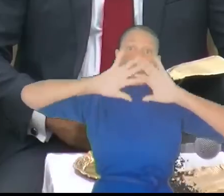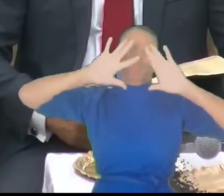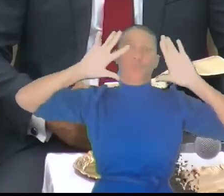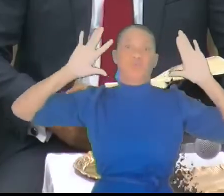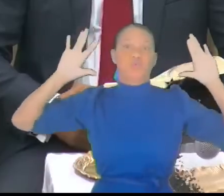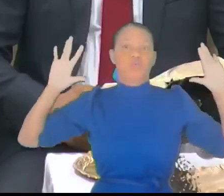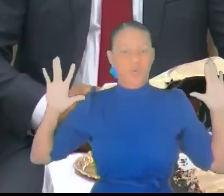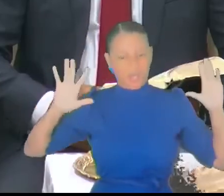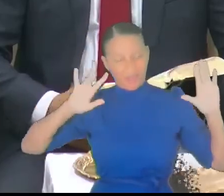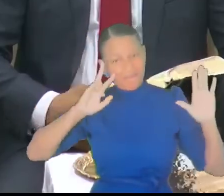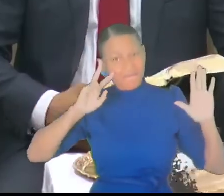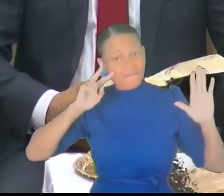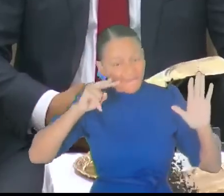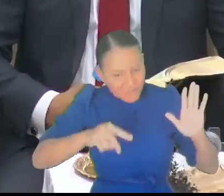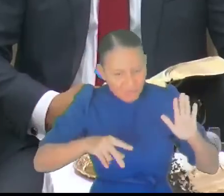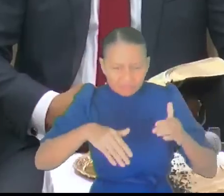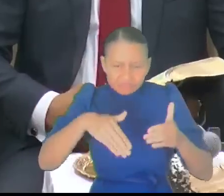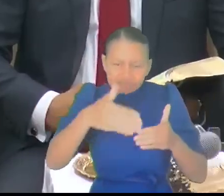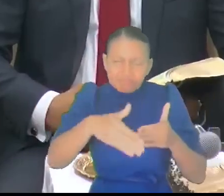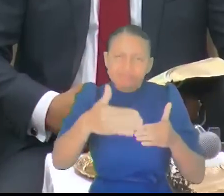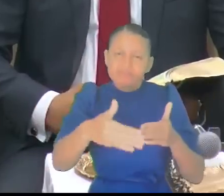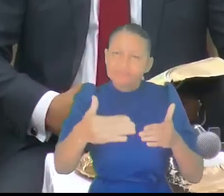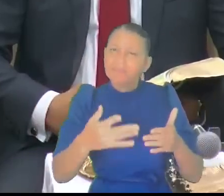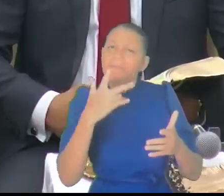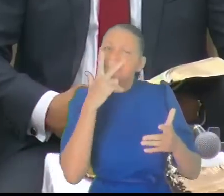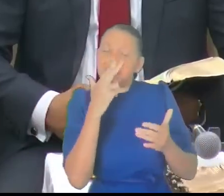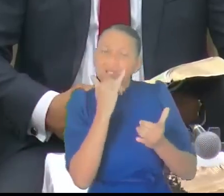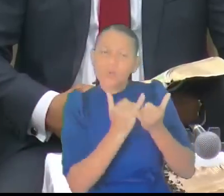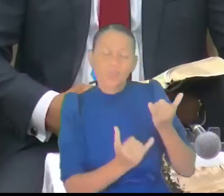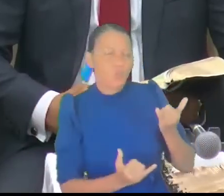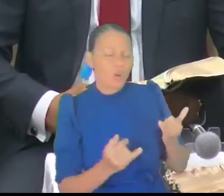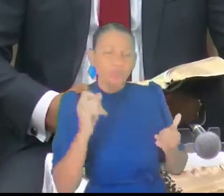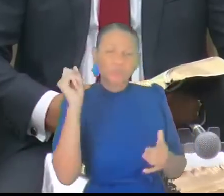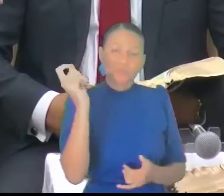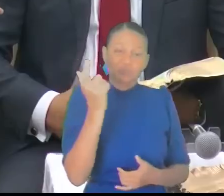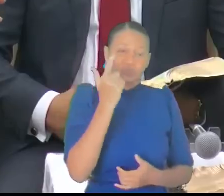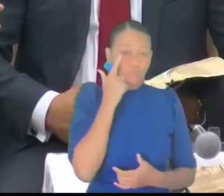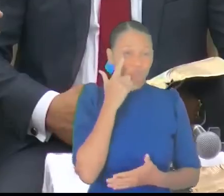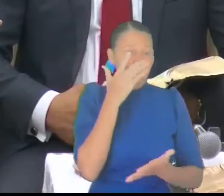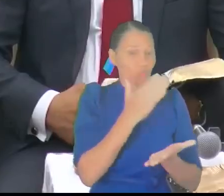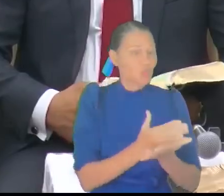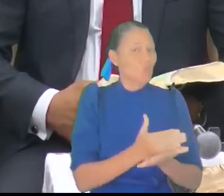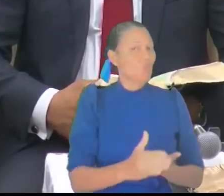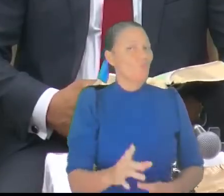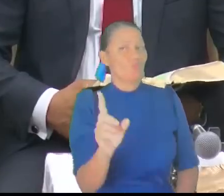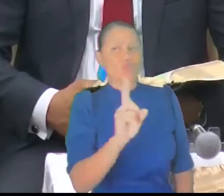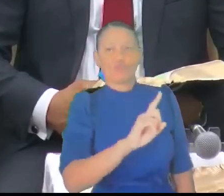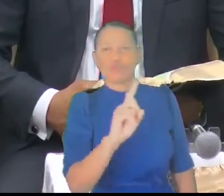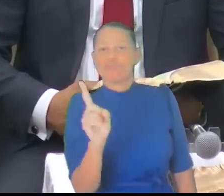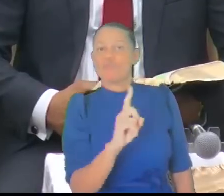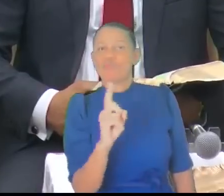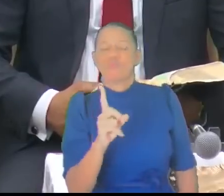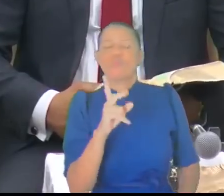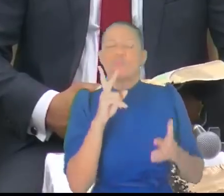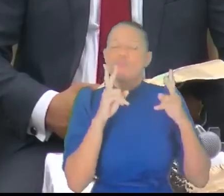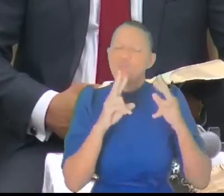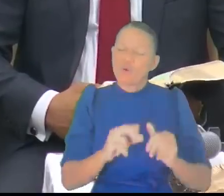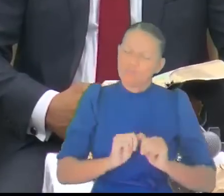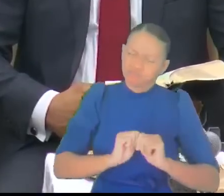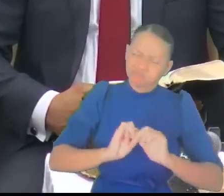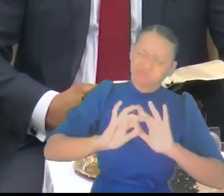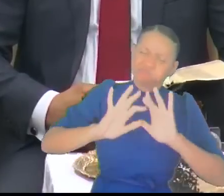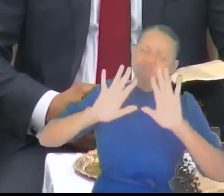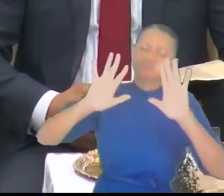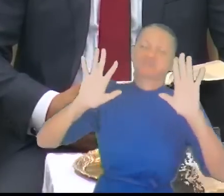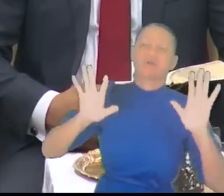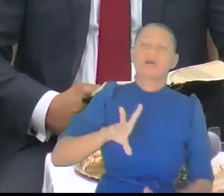na frente ela aparece como o sol, mas no começo não. É como a alva do